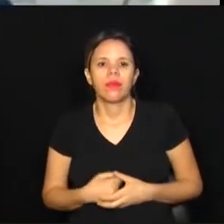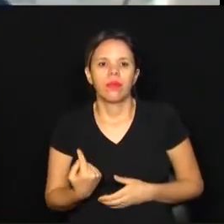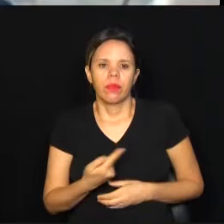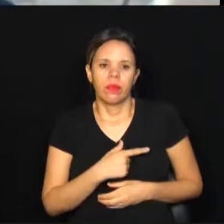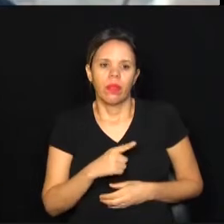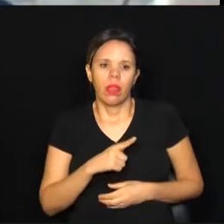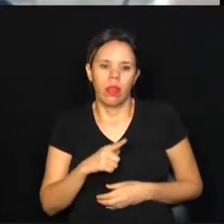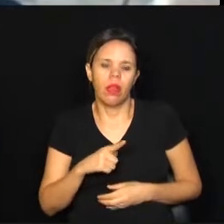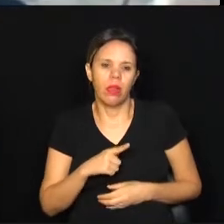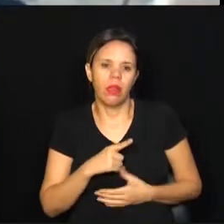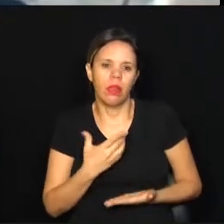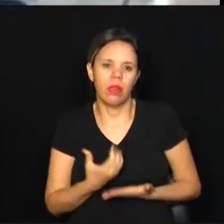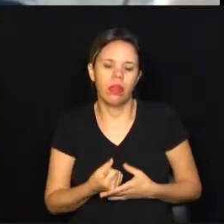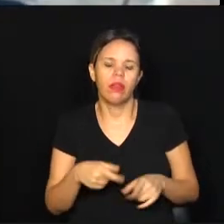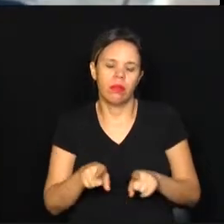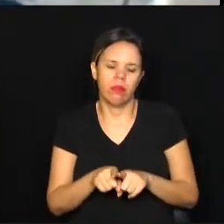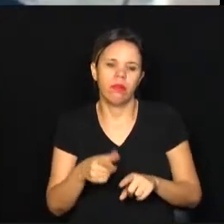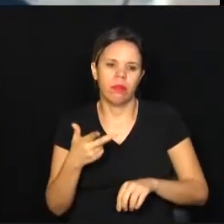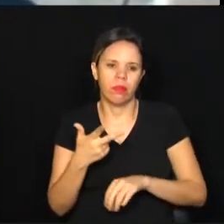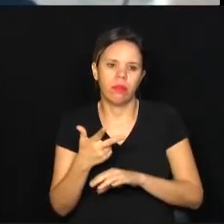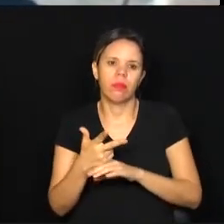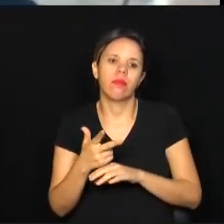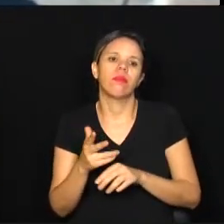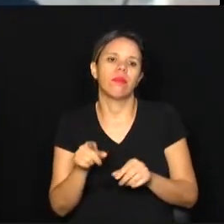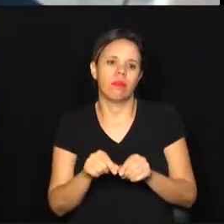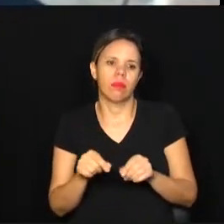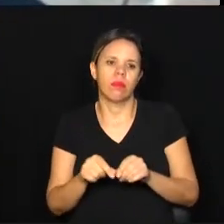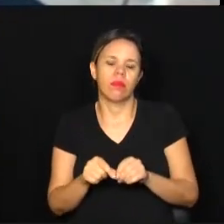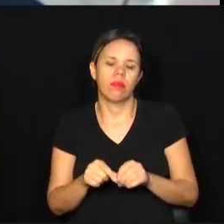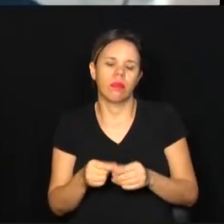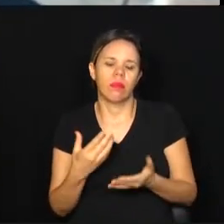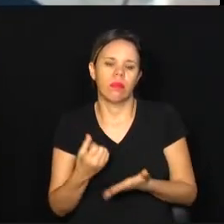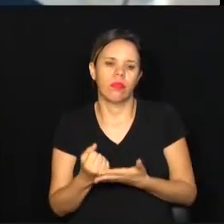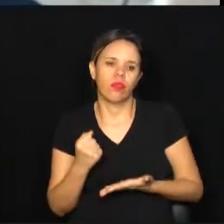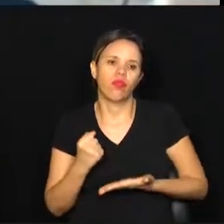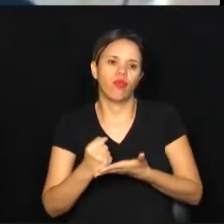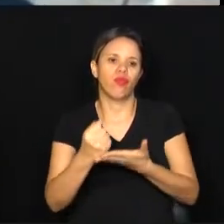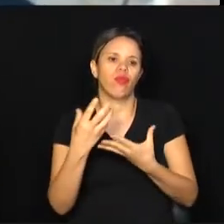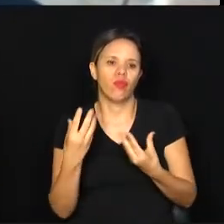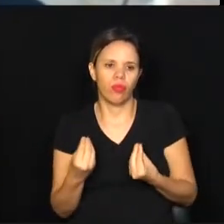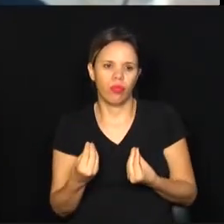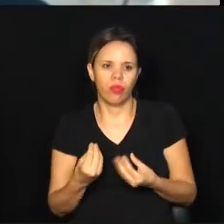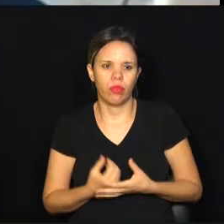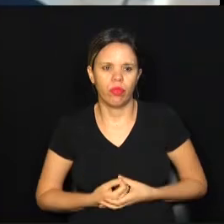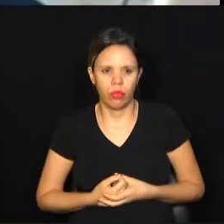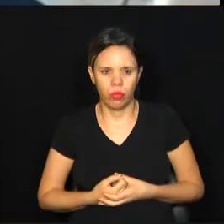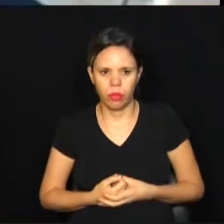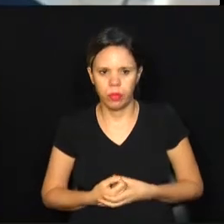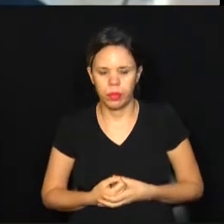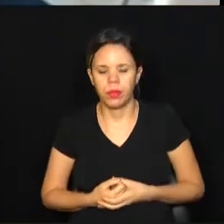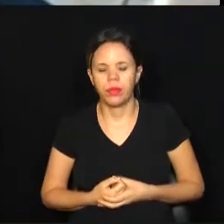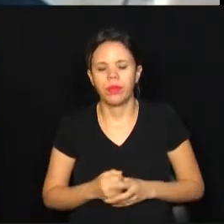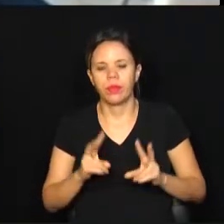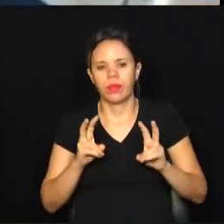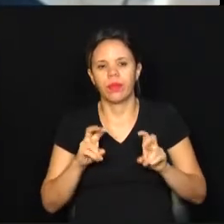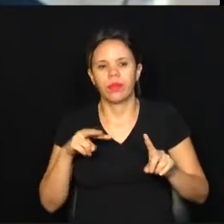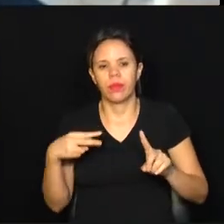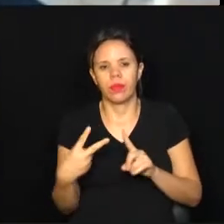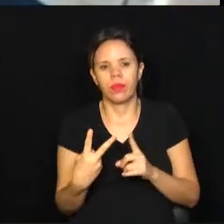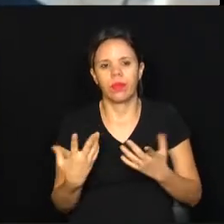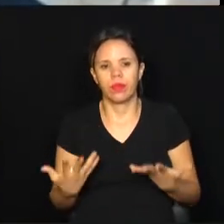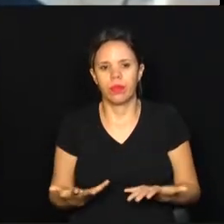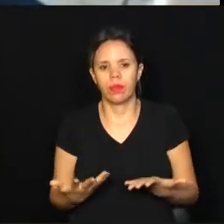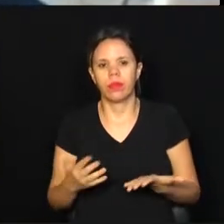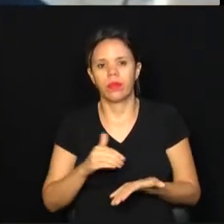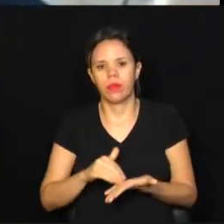temos essas gravações também, mas isso pode nos ajudar muito nesse aspecto aqui da